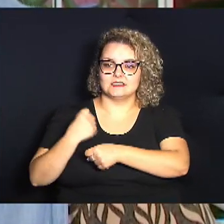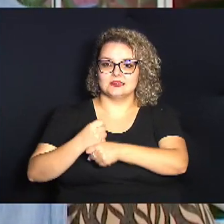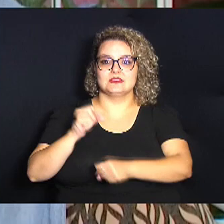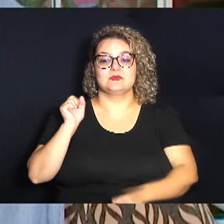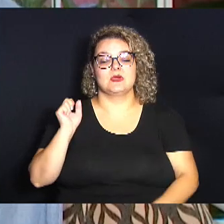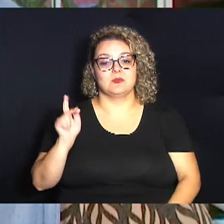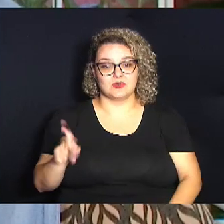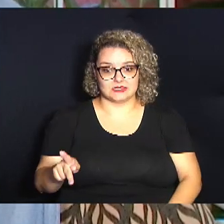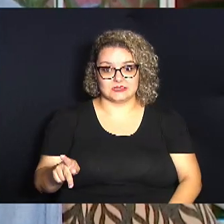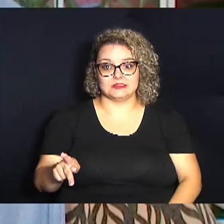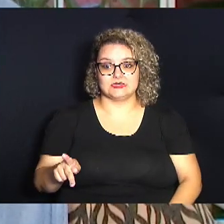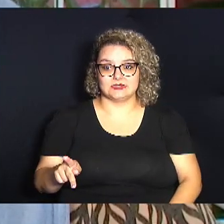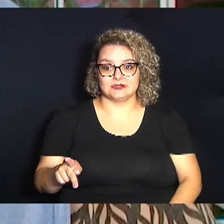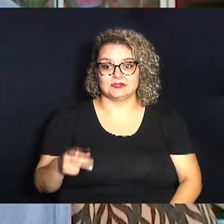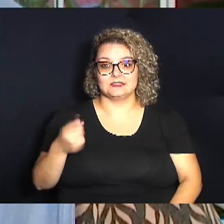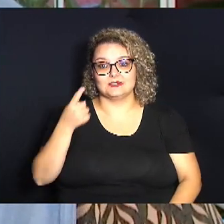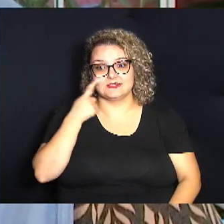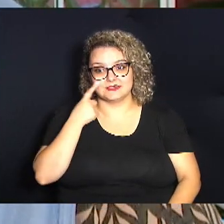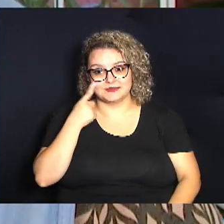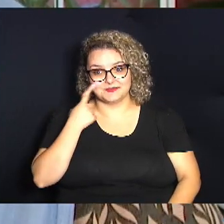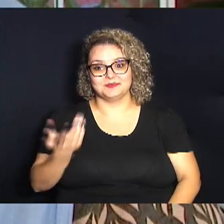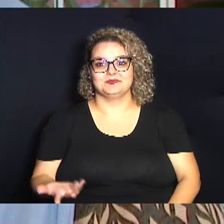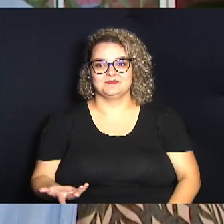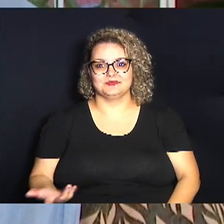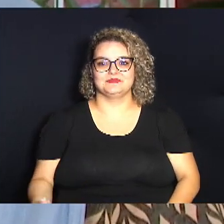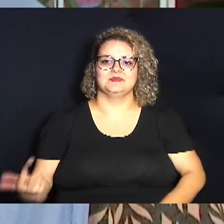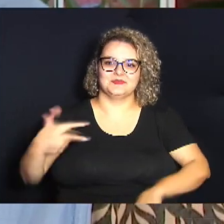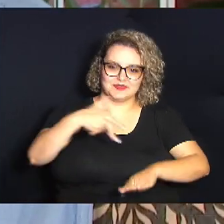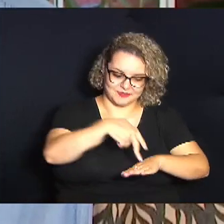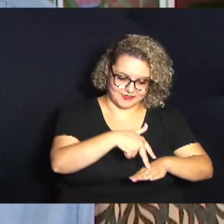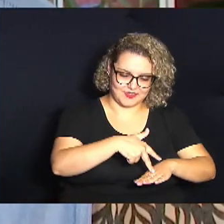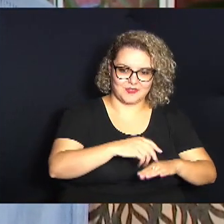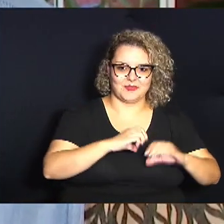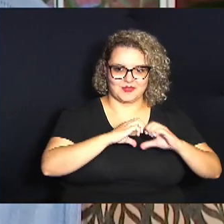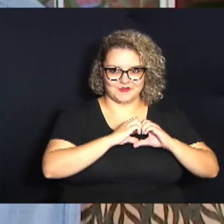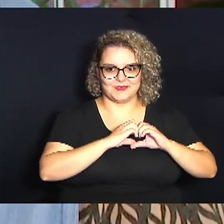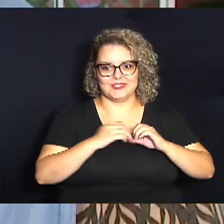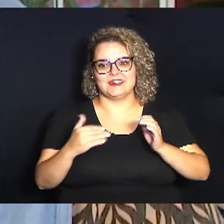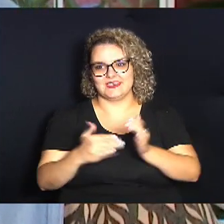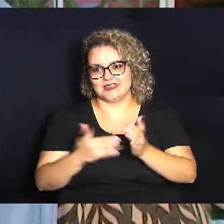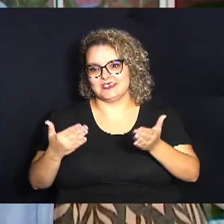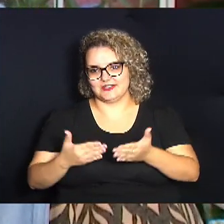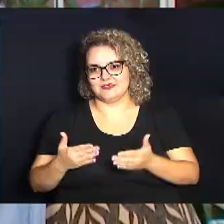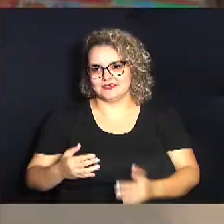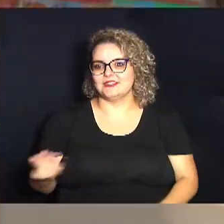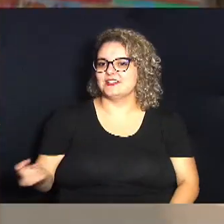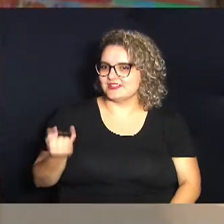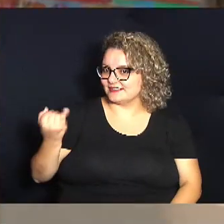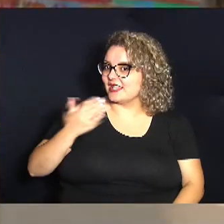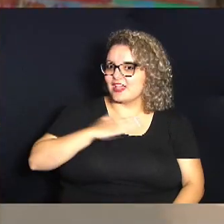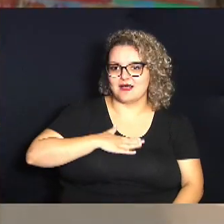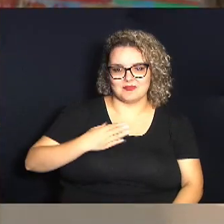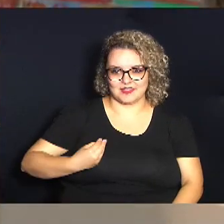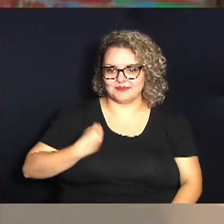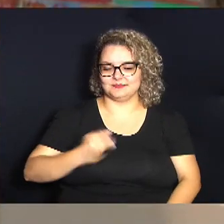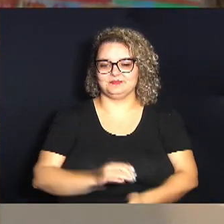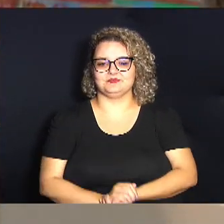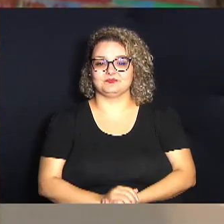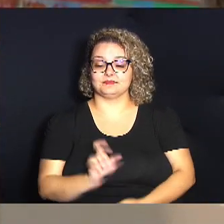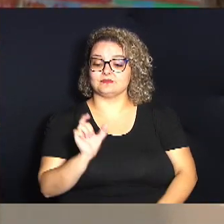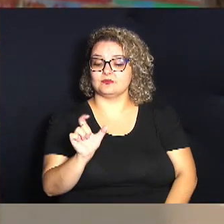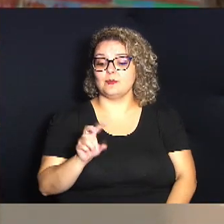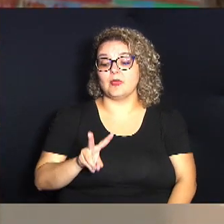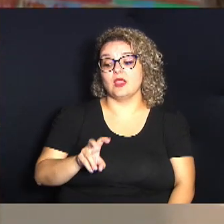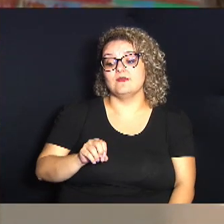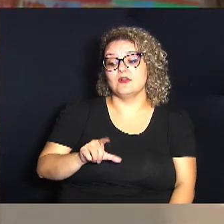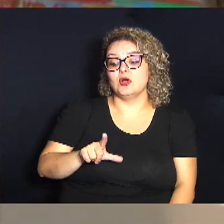aposentei e vim. Com muito amor e até hoje estou aqui. É muito importante isso na minha vida. A palavra voluntário vem